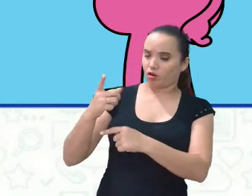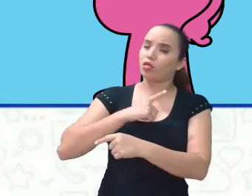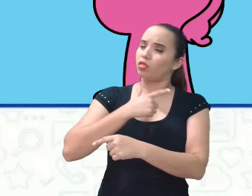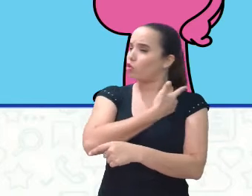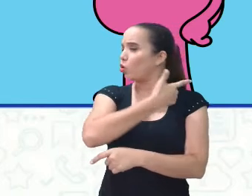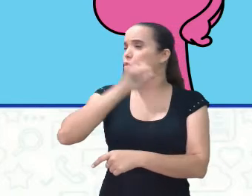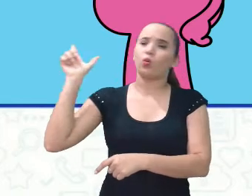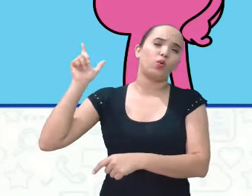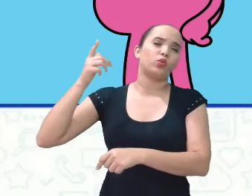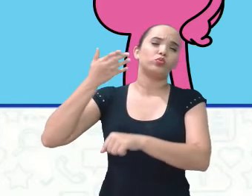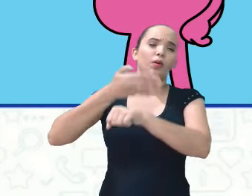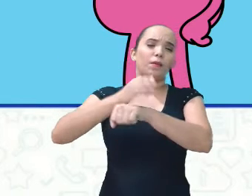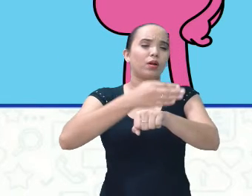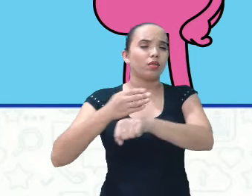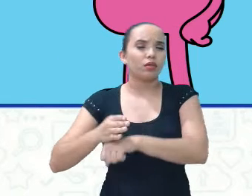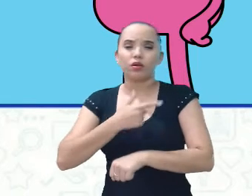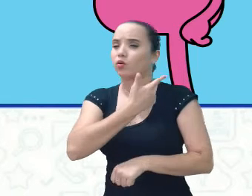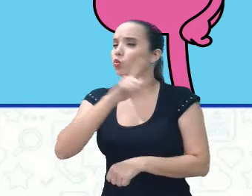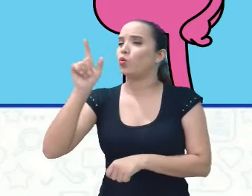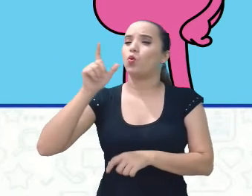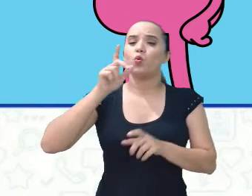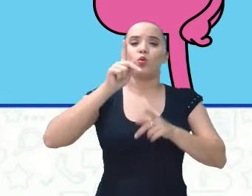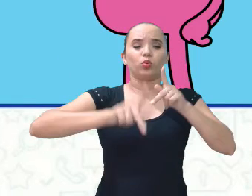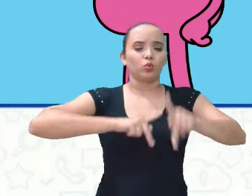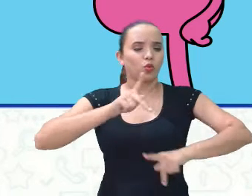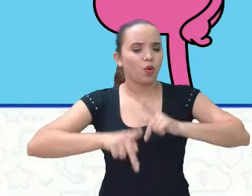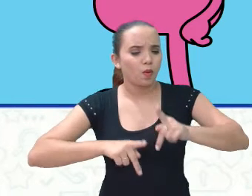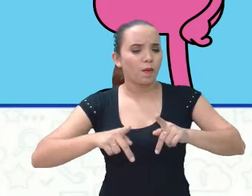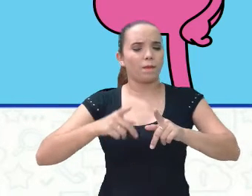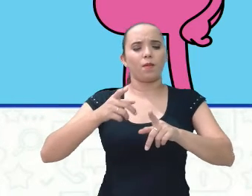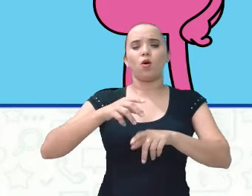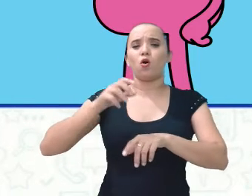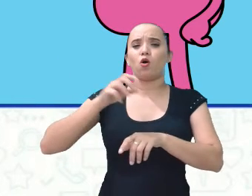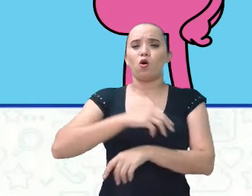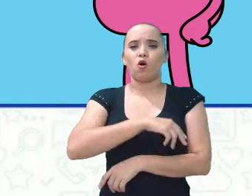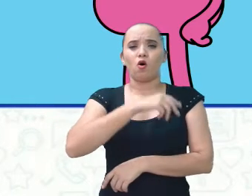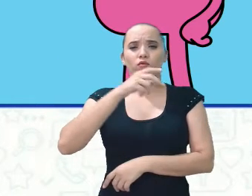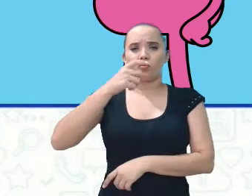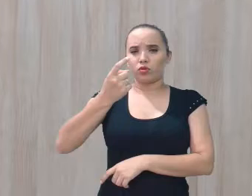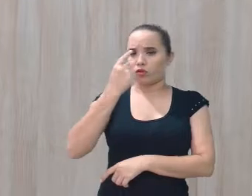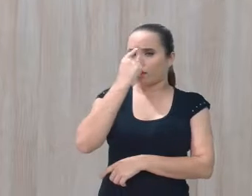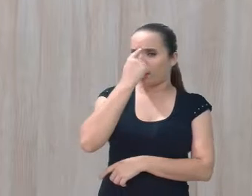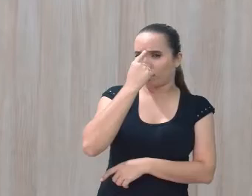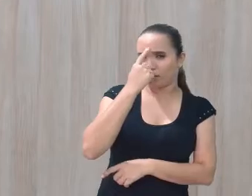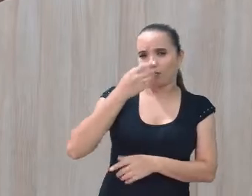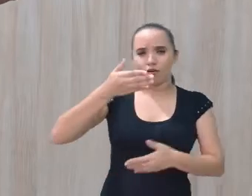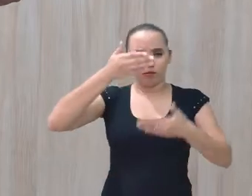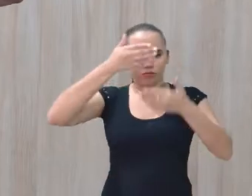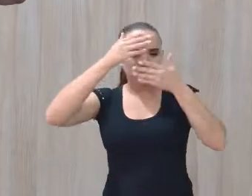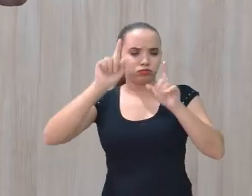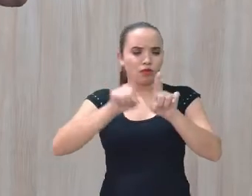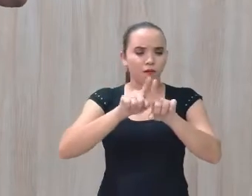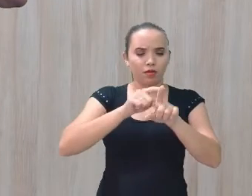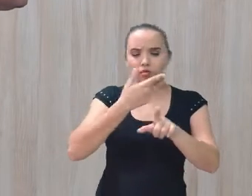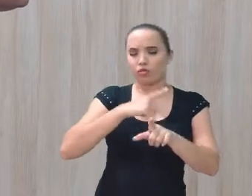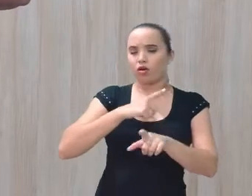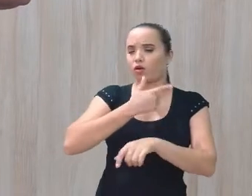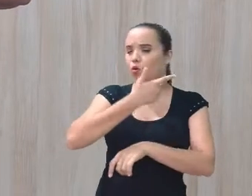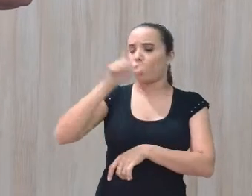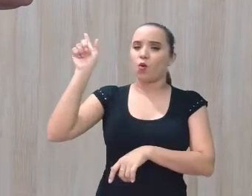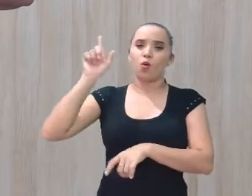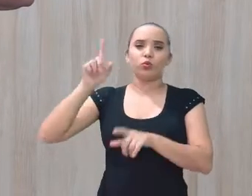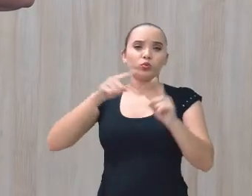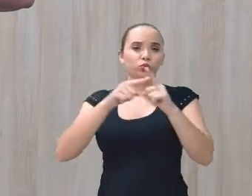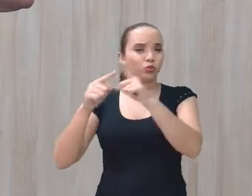outros países, por outros povos, principalmente lá no Oriente, na Índia, que tem outro tipo de musicalidade, então eles usam outro tipo